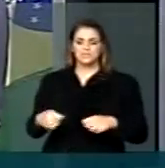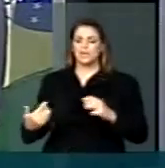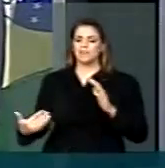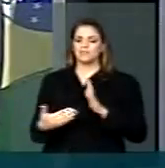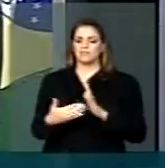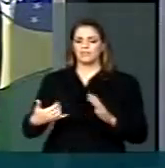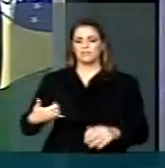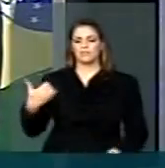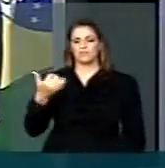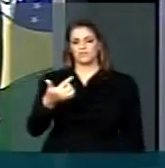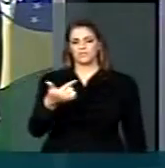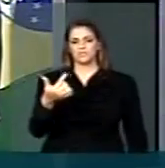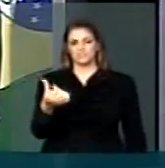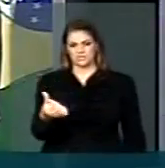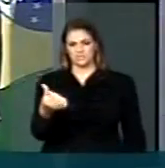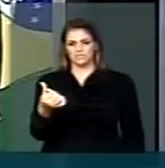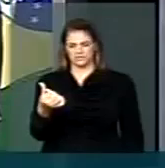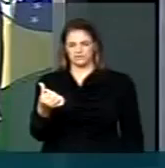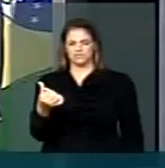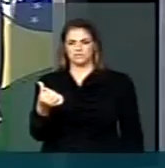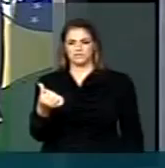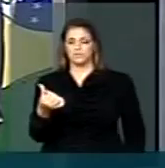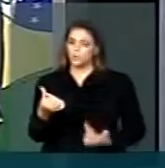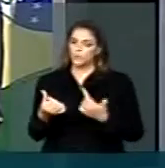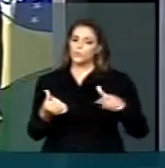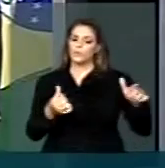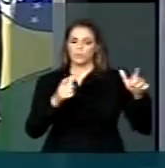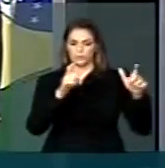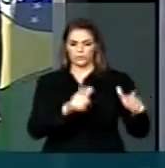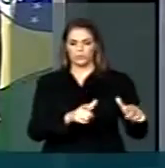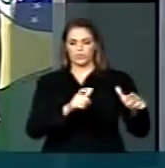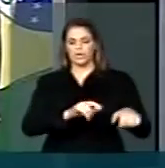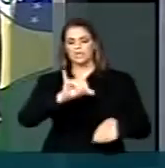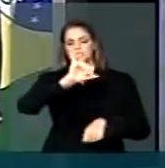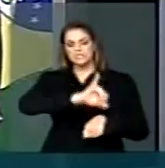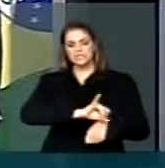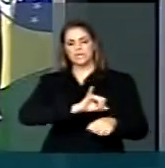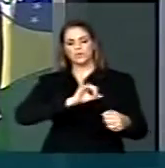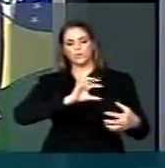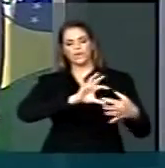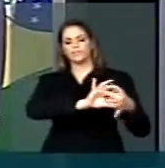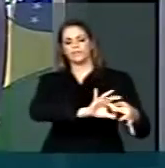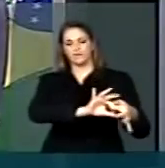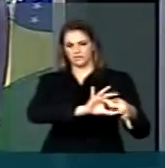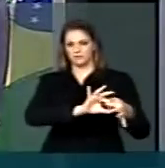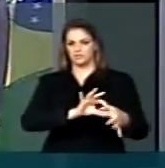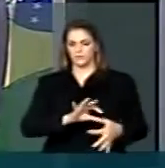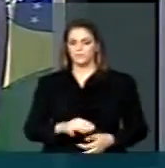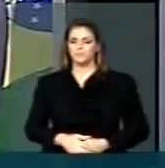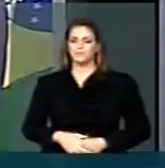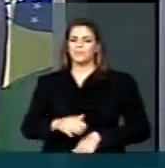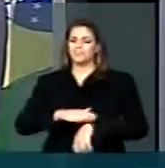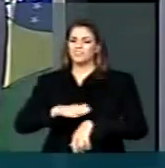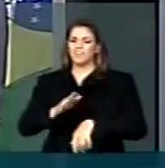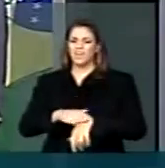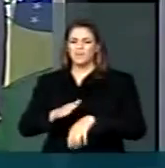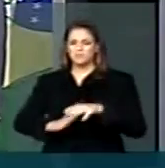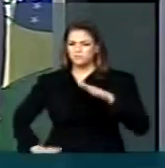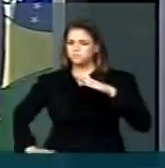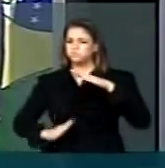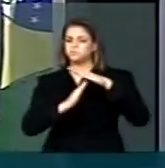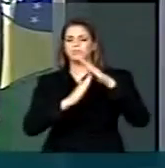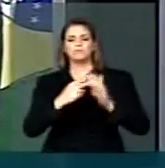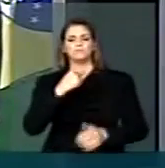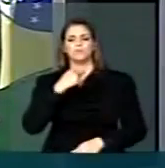26 anos de idade, em estabelecimento diferenciado, nomeado Centro de Integração. O período máximo da internação